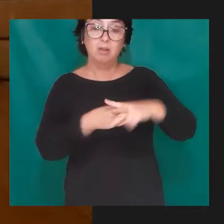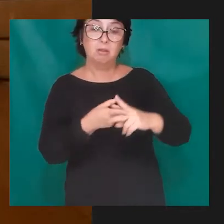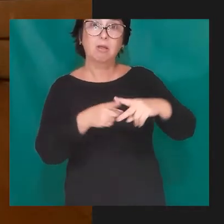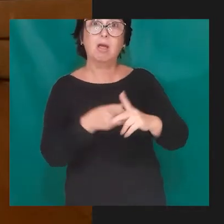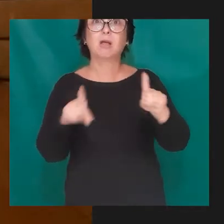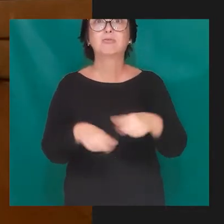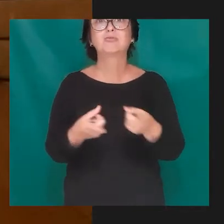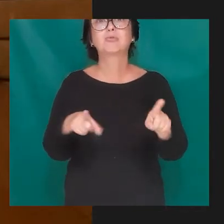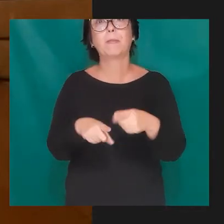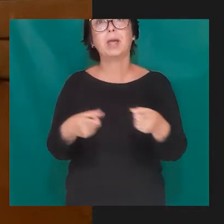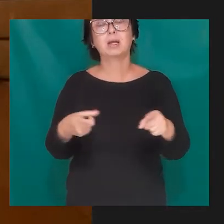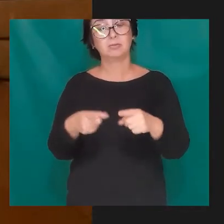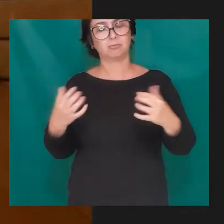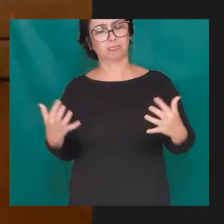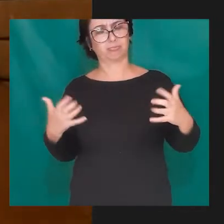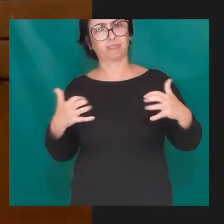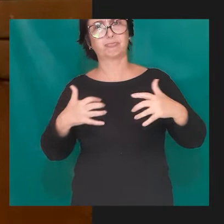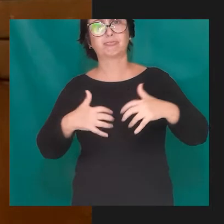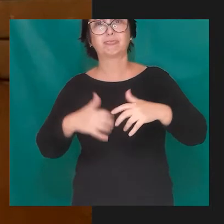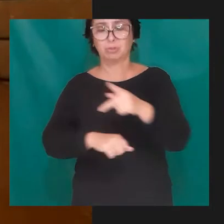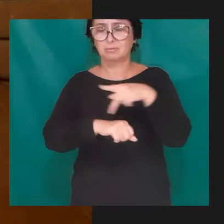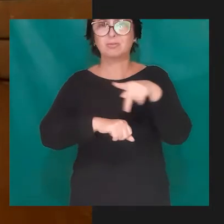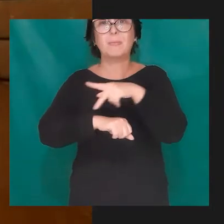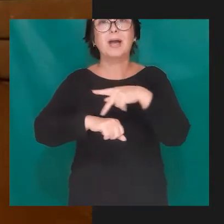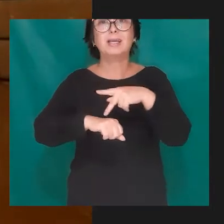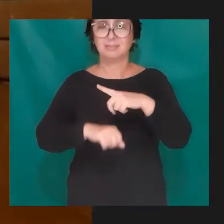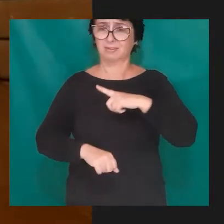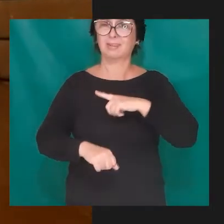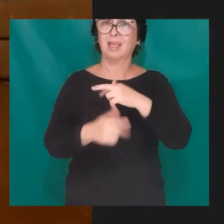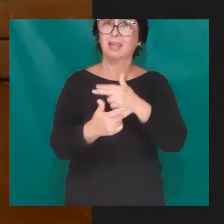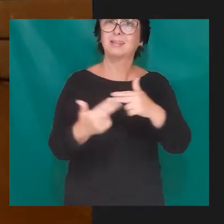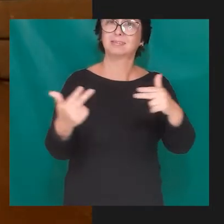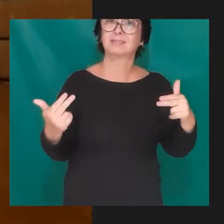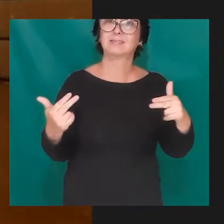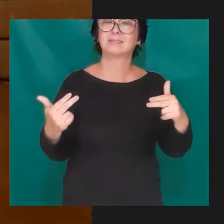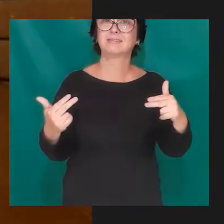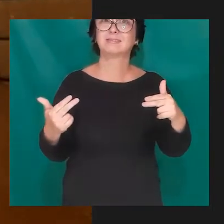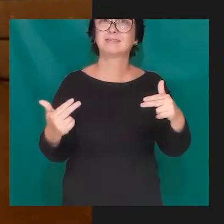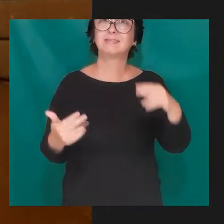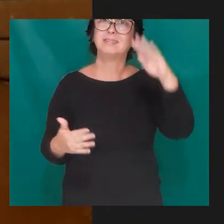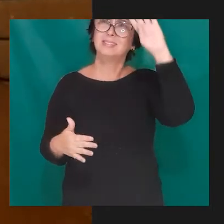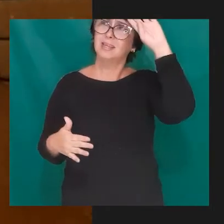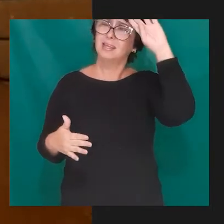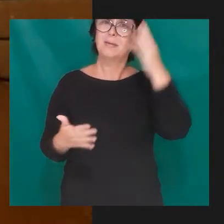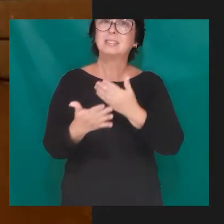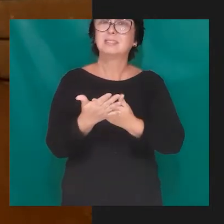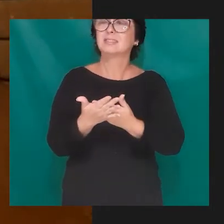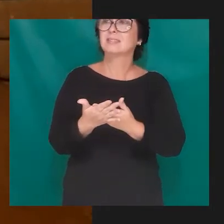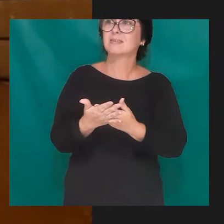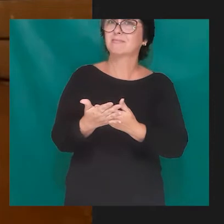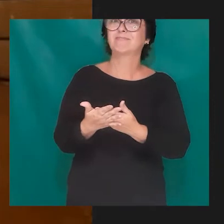países que existe esse instrumento sendo executado, e a conclusão que chegou em relação ao aprendizado, que ele